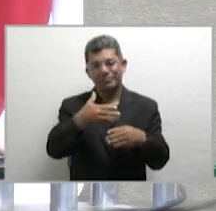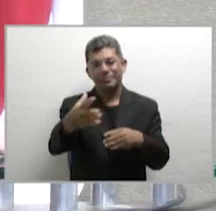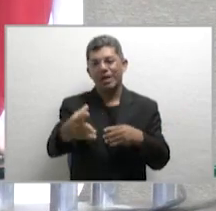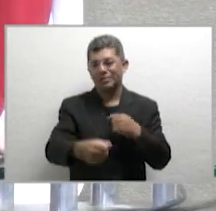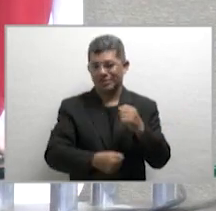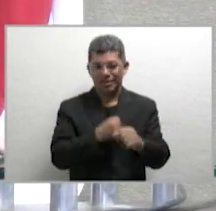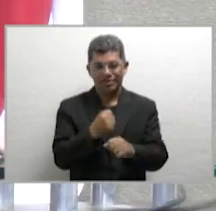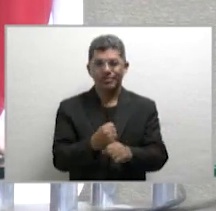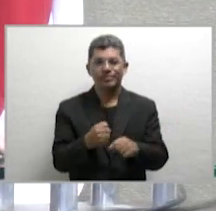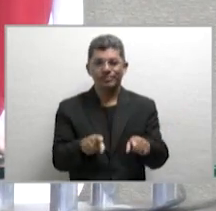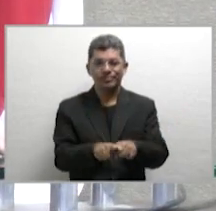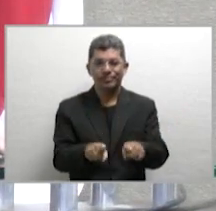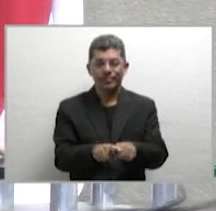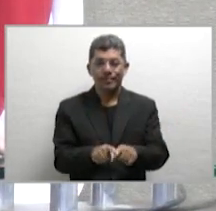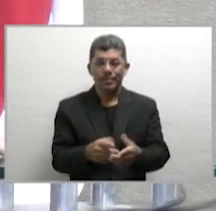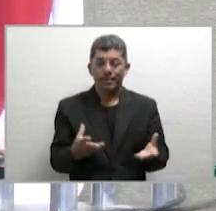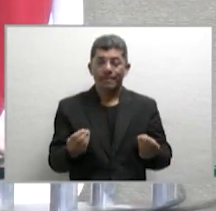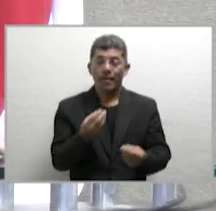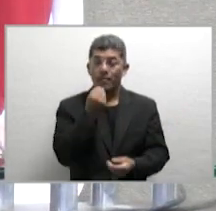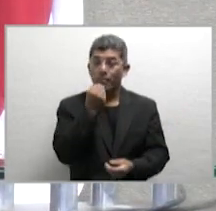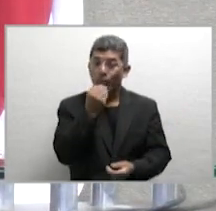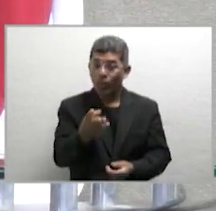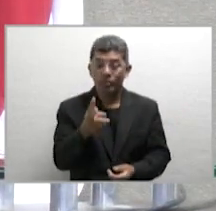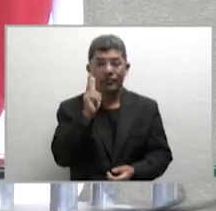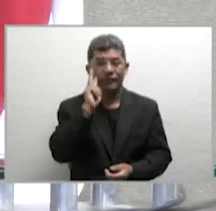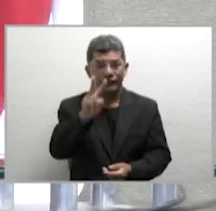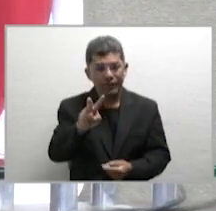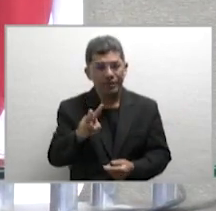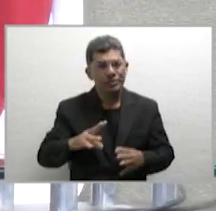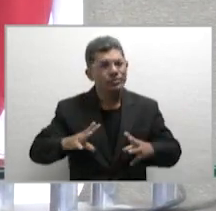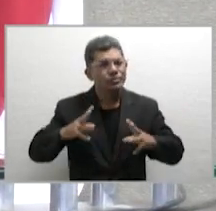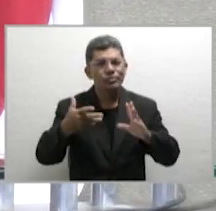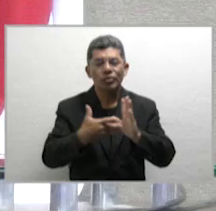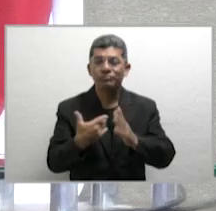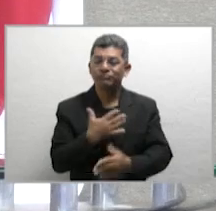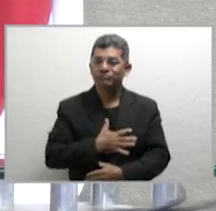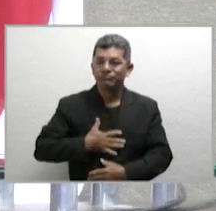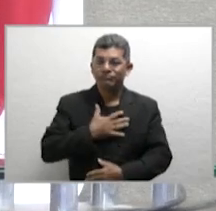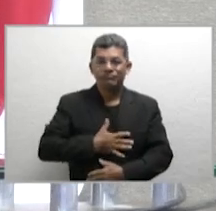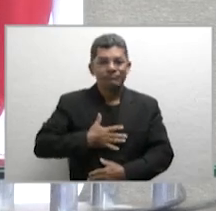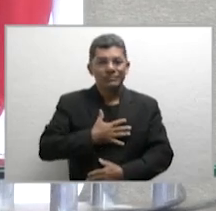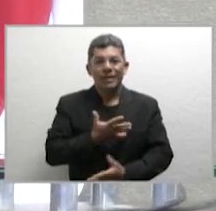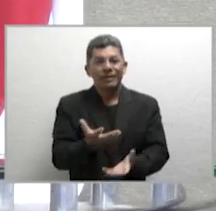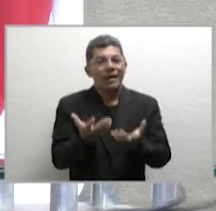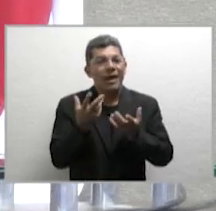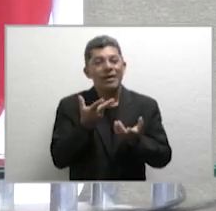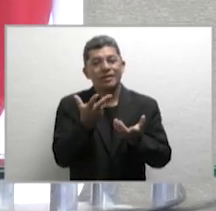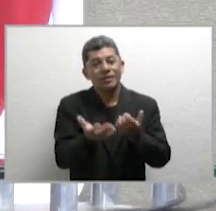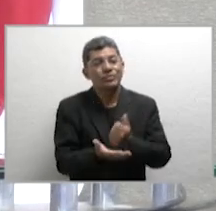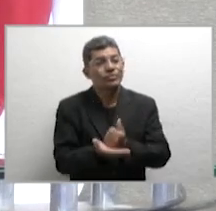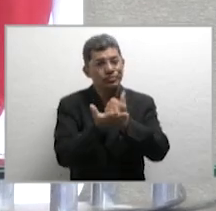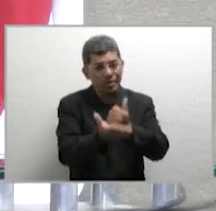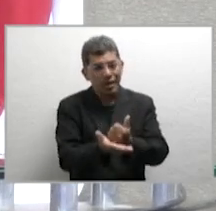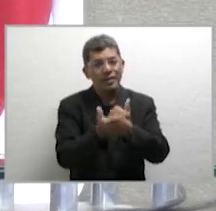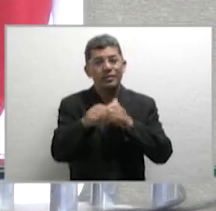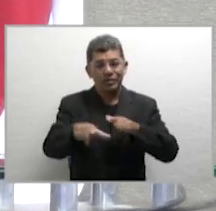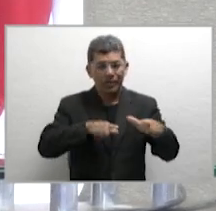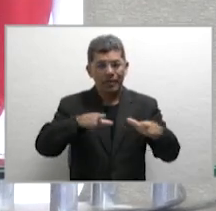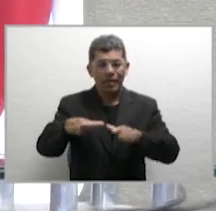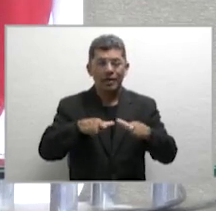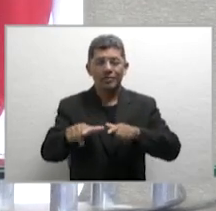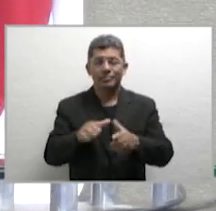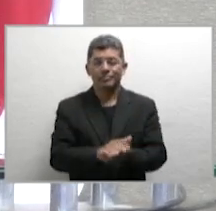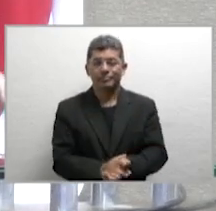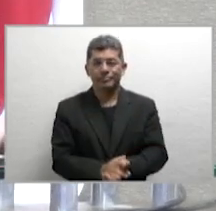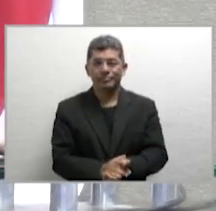anos. E é muito bom ver que todo mundo está muito otimista, todo mundo vem para cá para contribuir, para fazer o seu papel, para